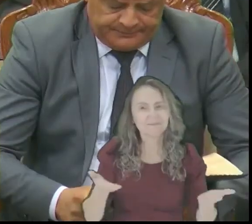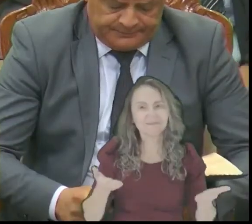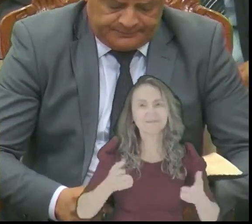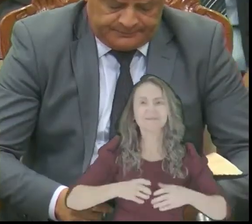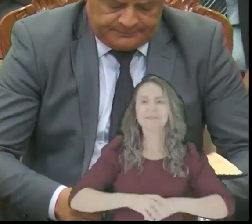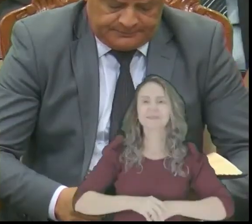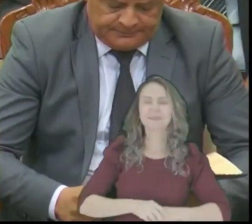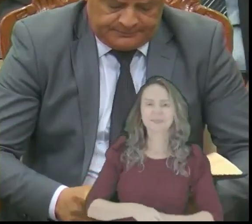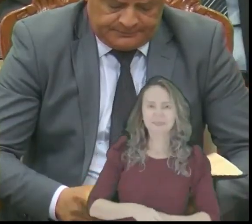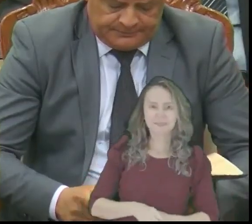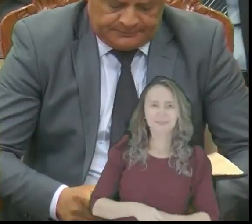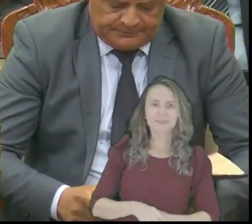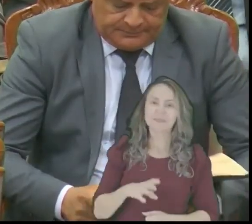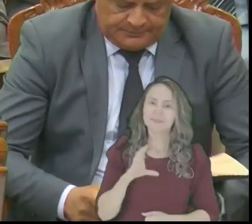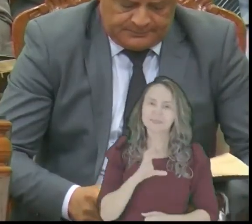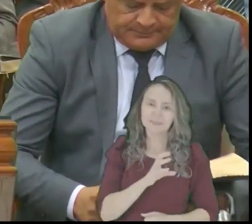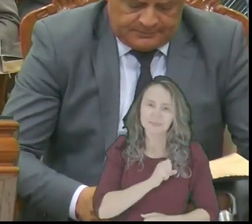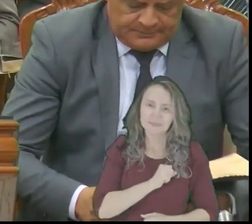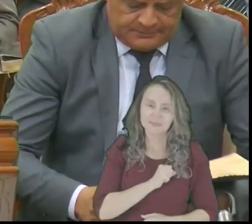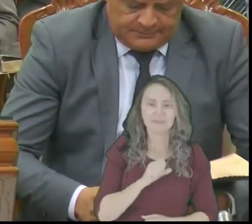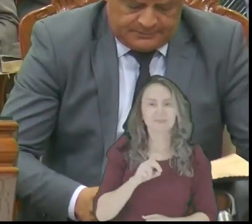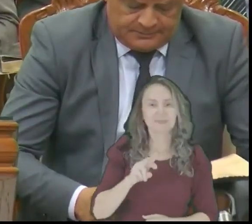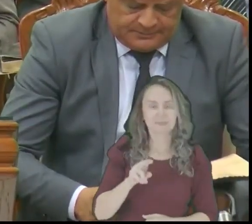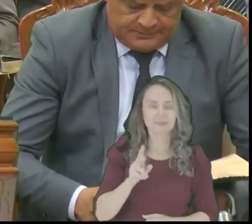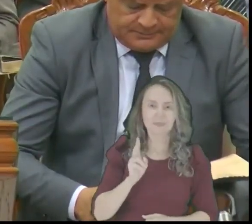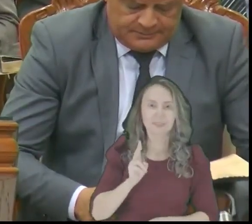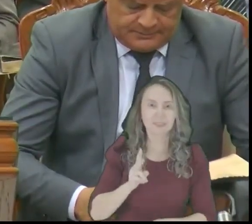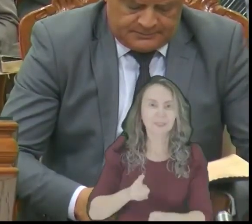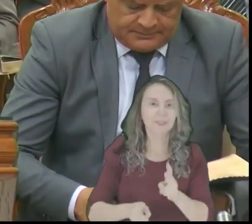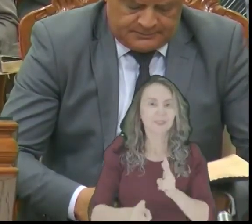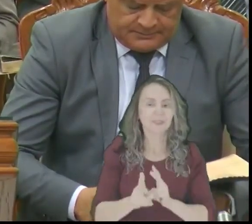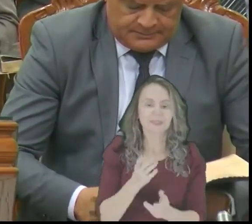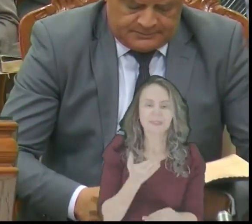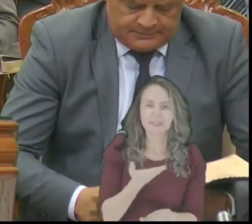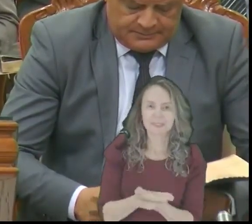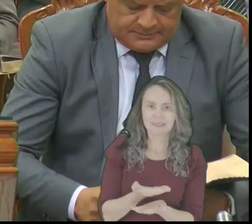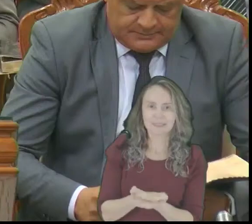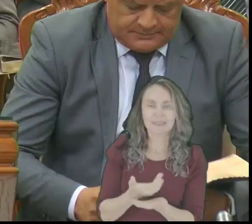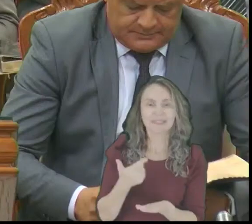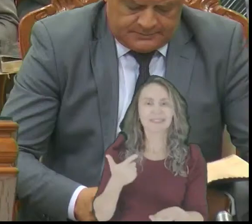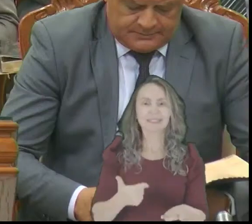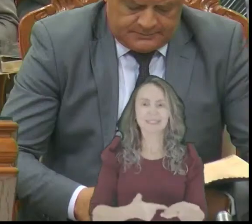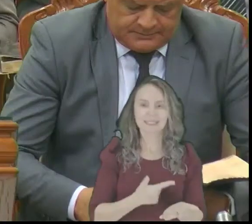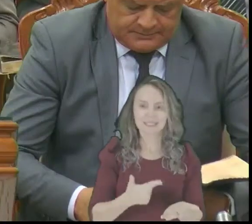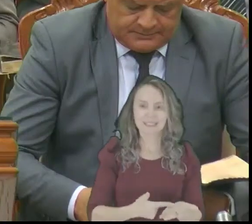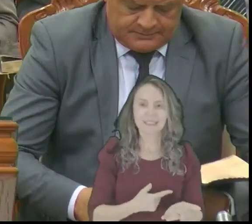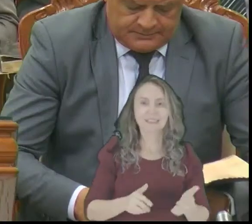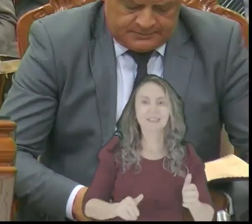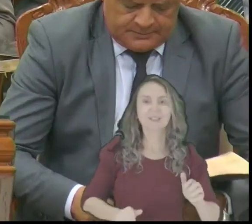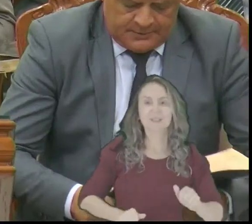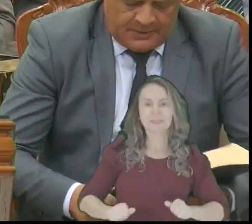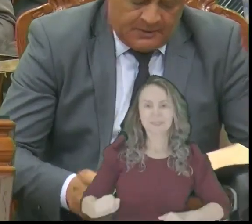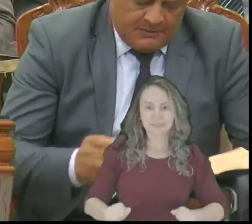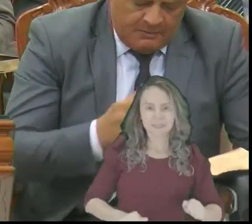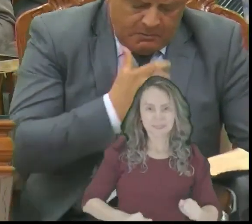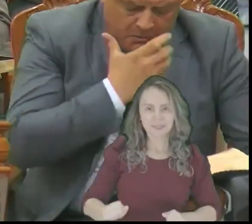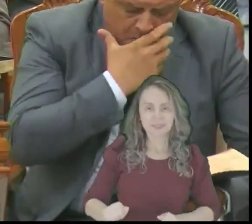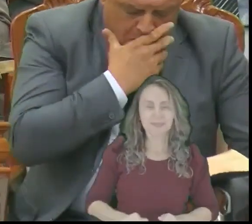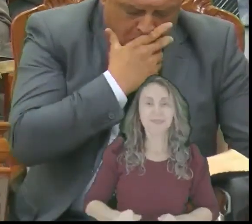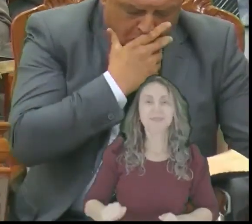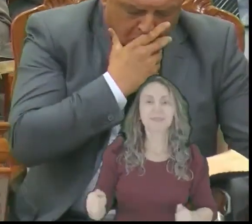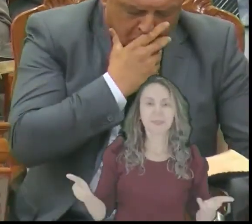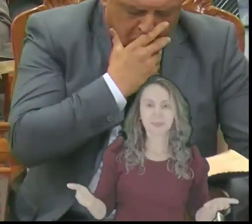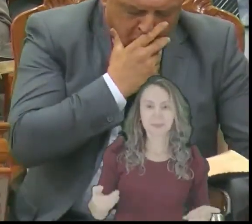Meus amados irmãos, nesta noite nós vamos continuar estudando Atos dos Apóstolos e hoje nós